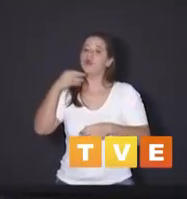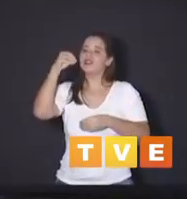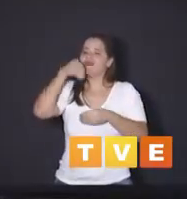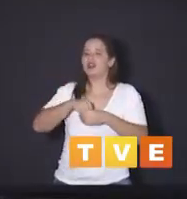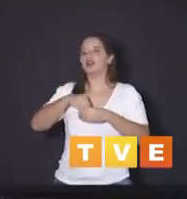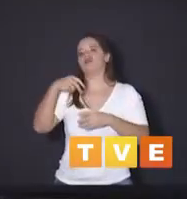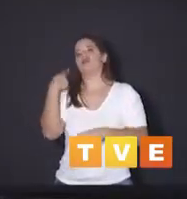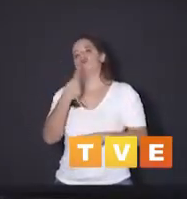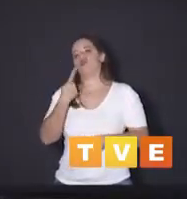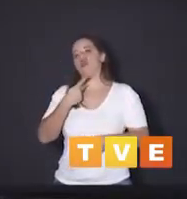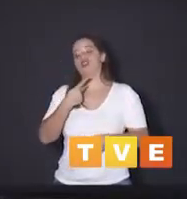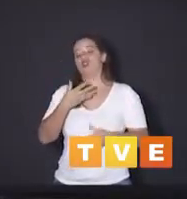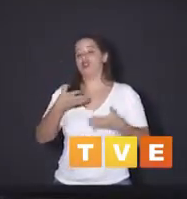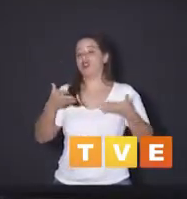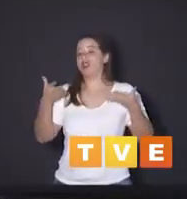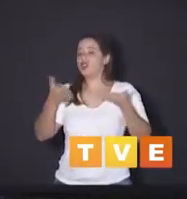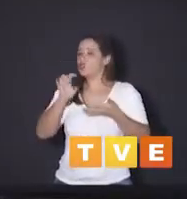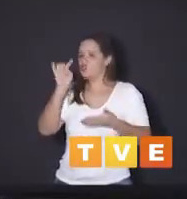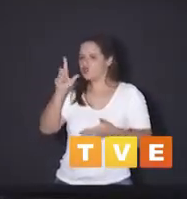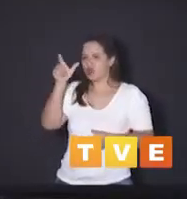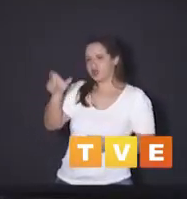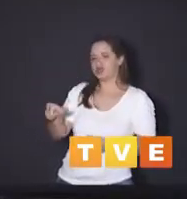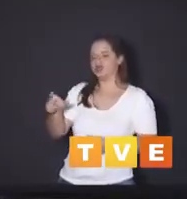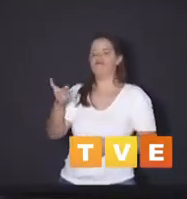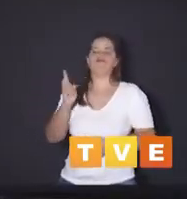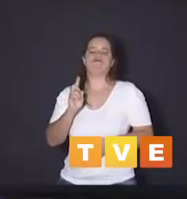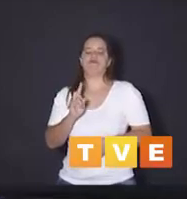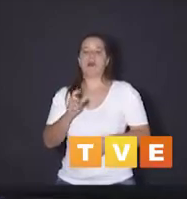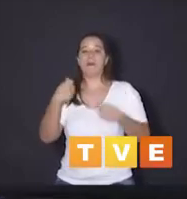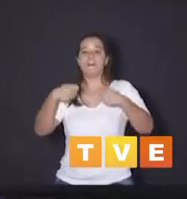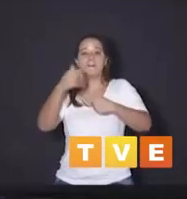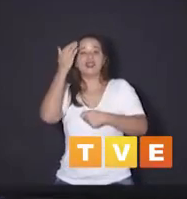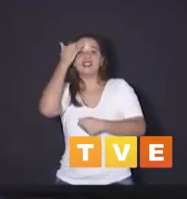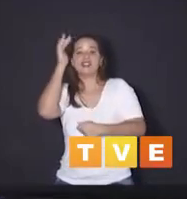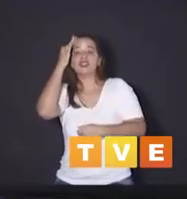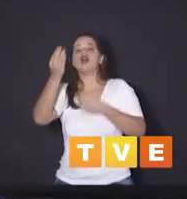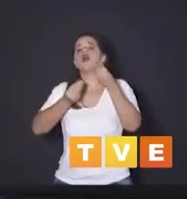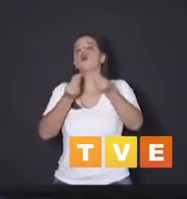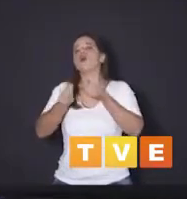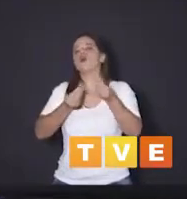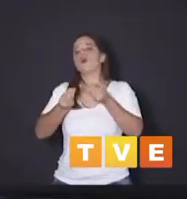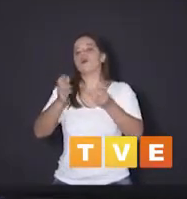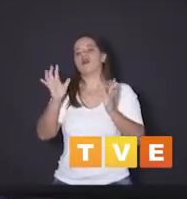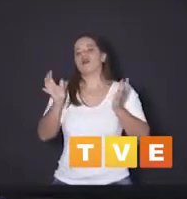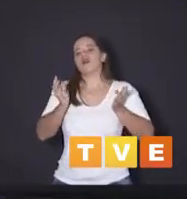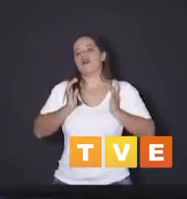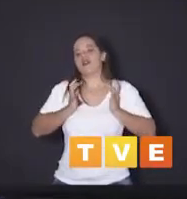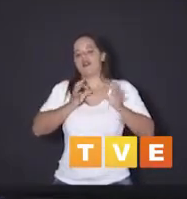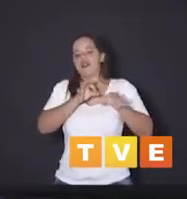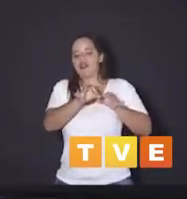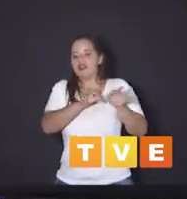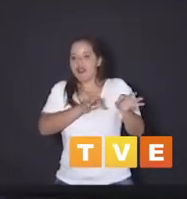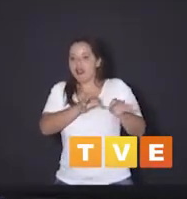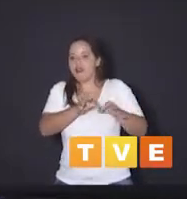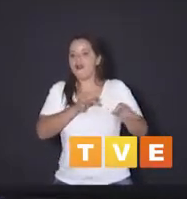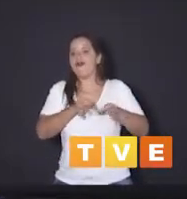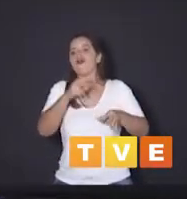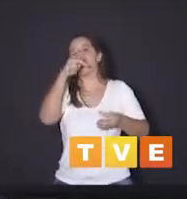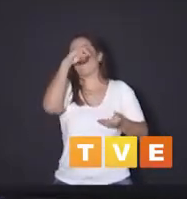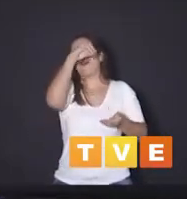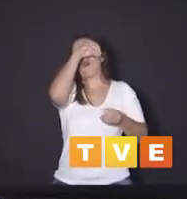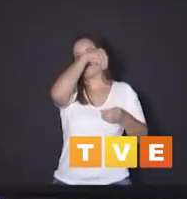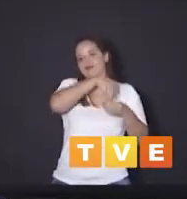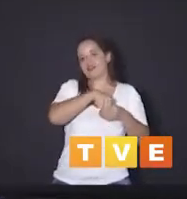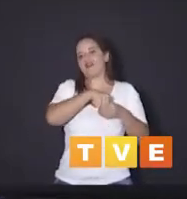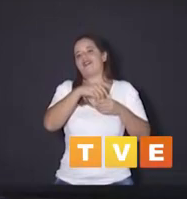da política agora não é só isso você tem que entender que como é que as elites também se organizam para ocupar o parlamento